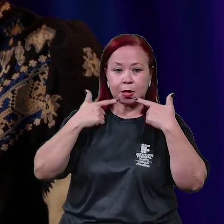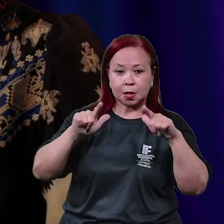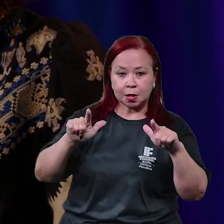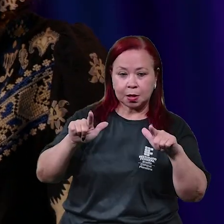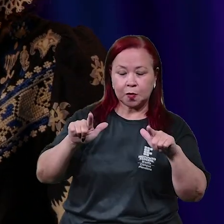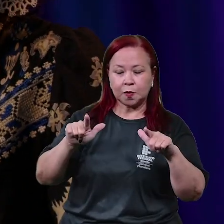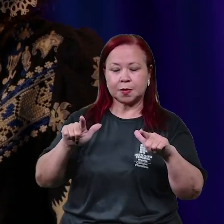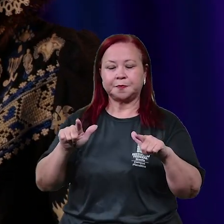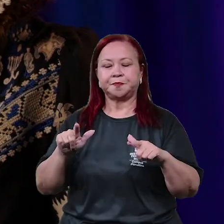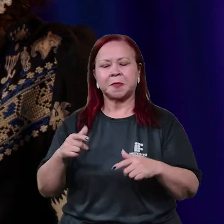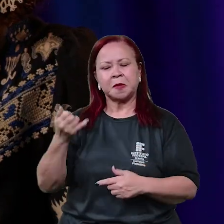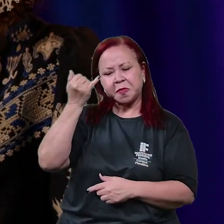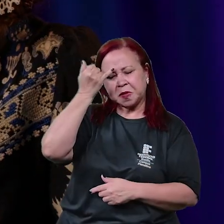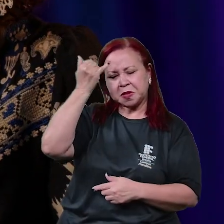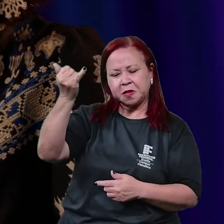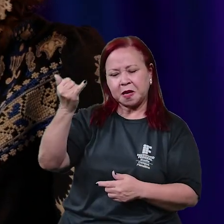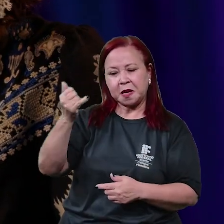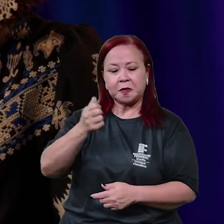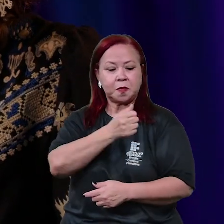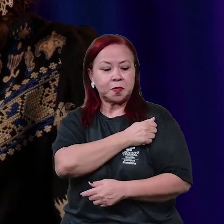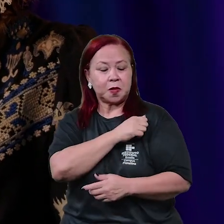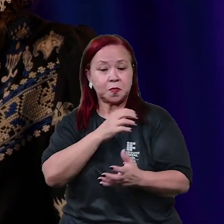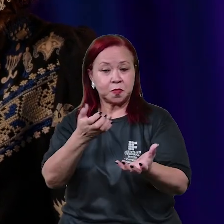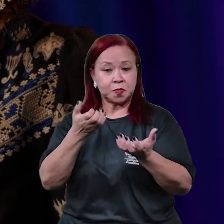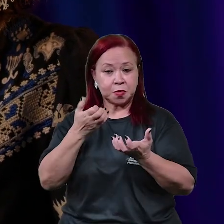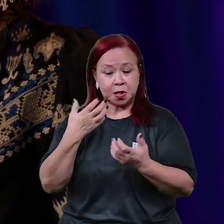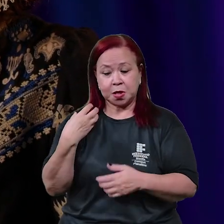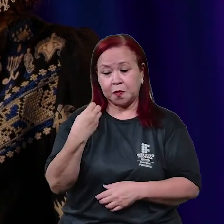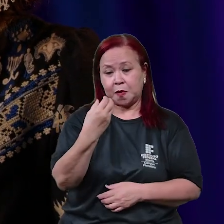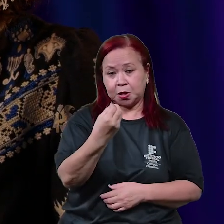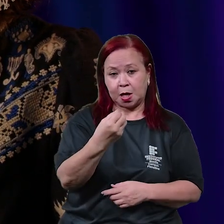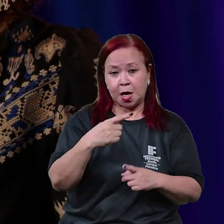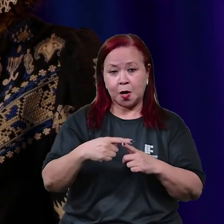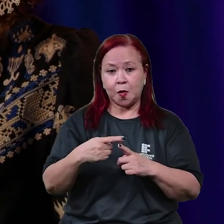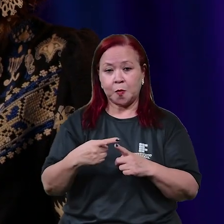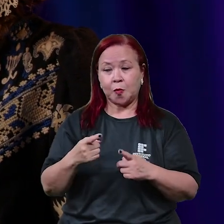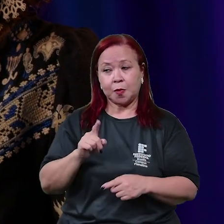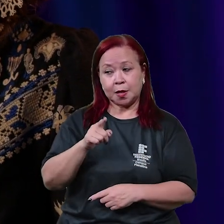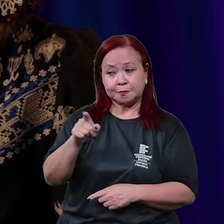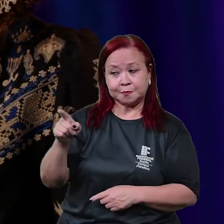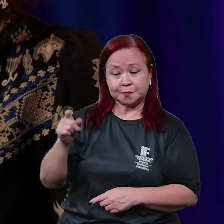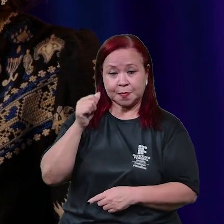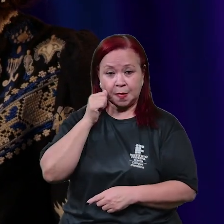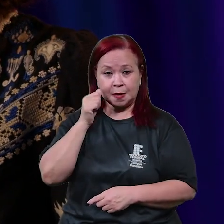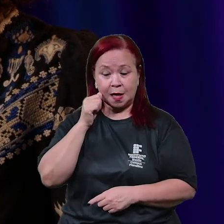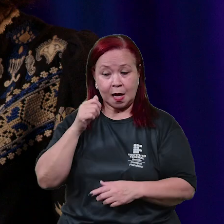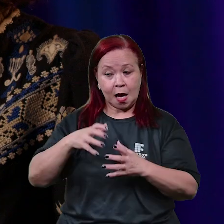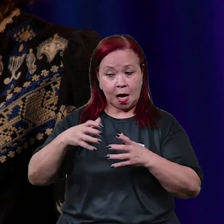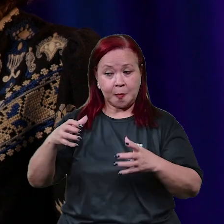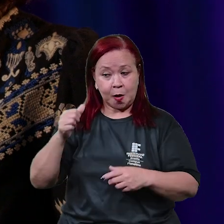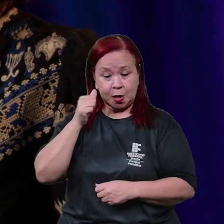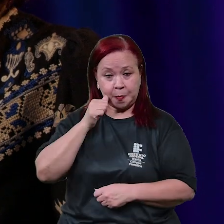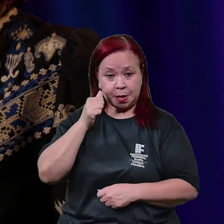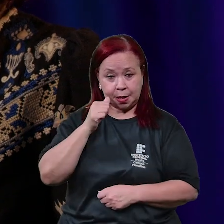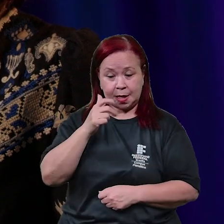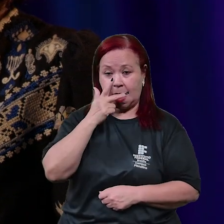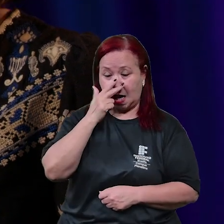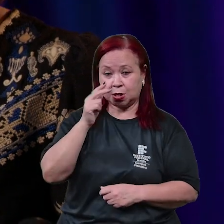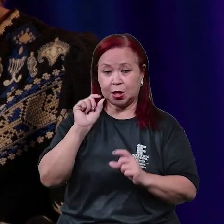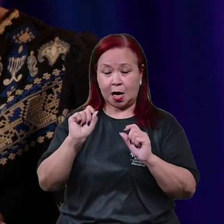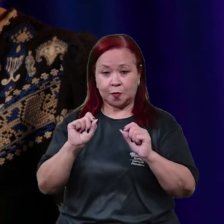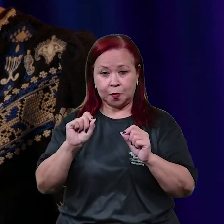fazer intercâmbio, e os alunos queriam viajar, porque elas acharam, né, porque era a maioria menina,